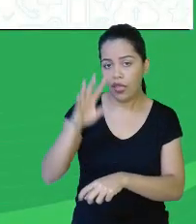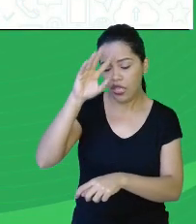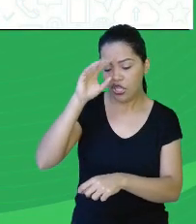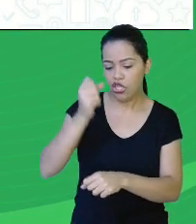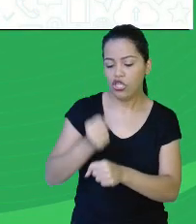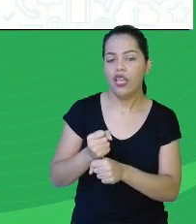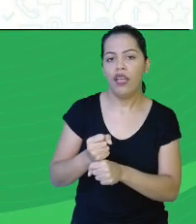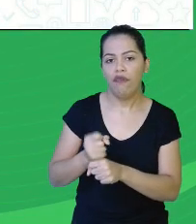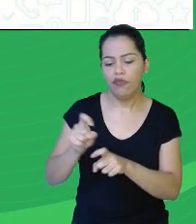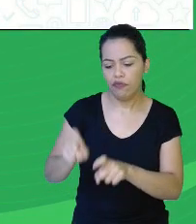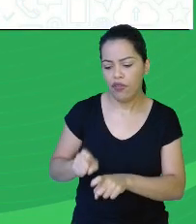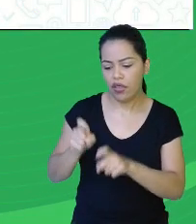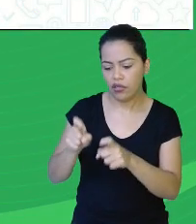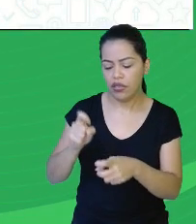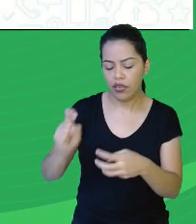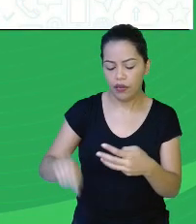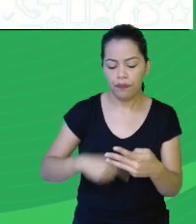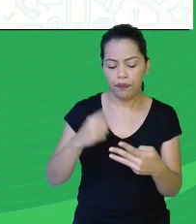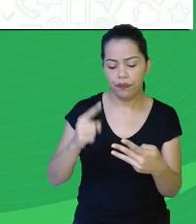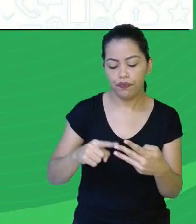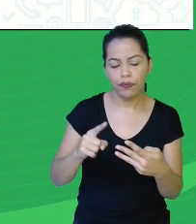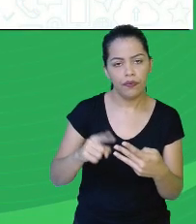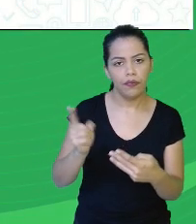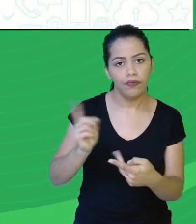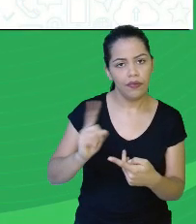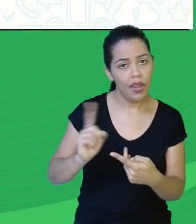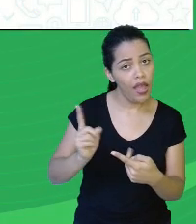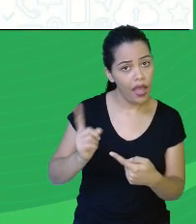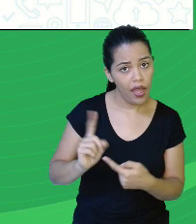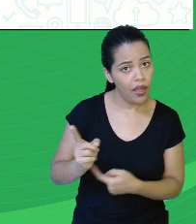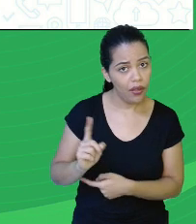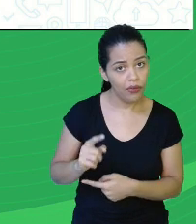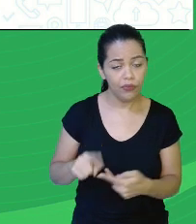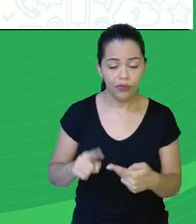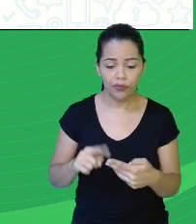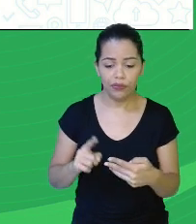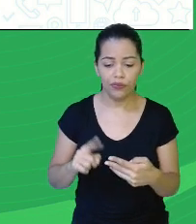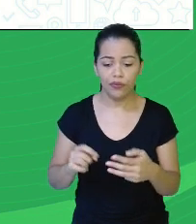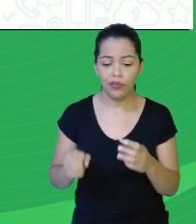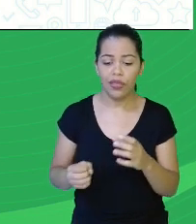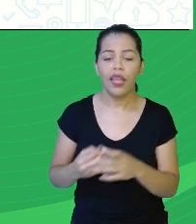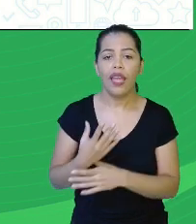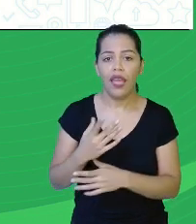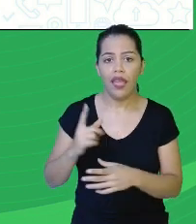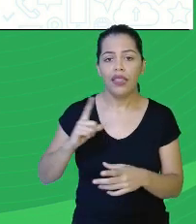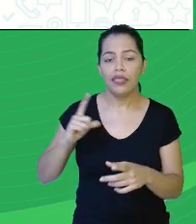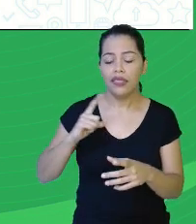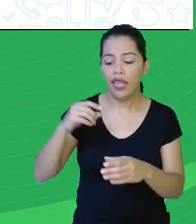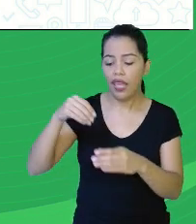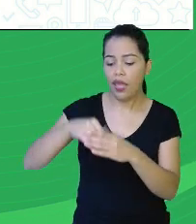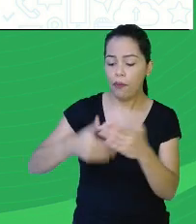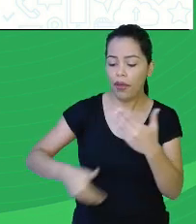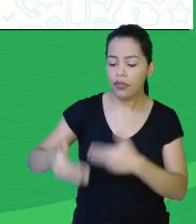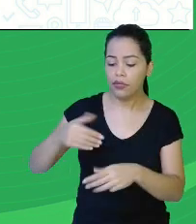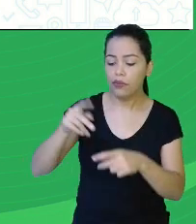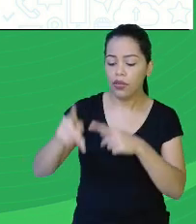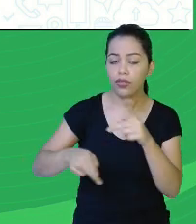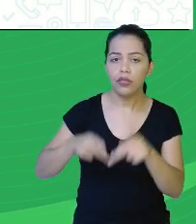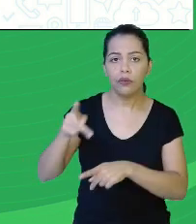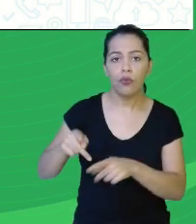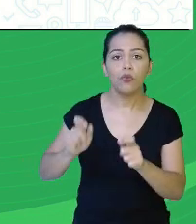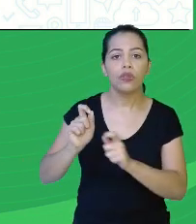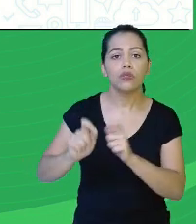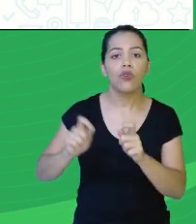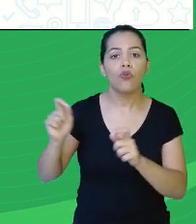por fazendeiros e senhores de engenho, gente? Não, né? Eles são formados por descendentes de escravizados fugitivos. Então,